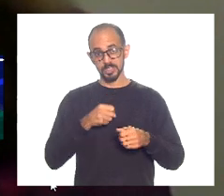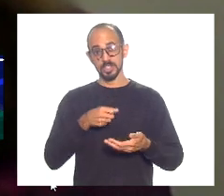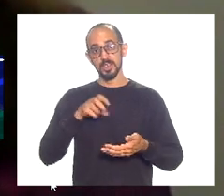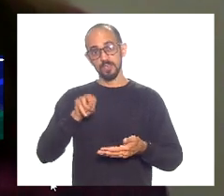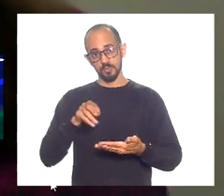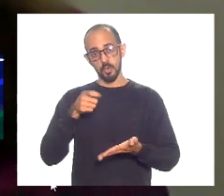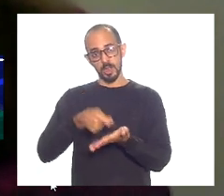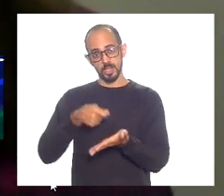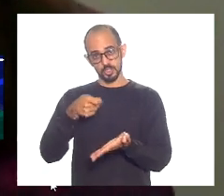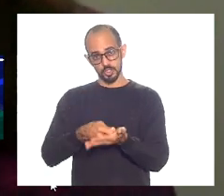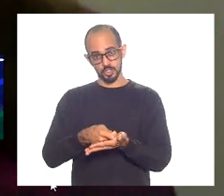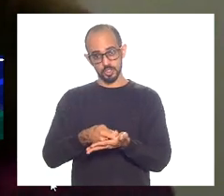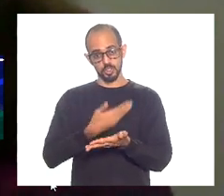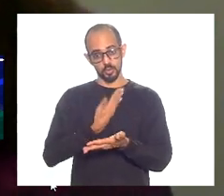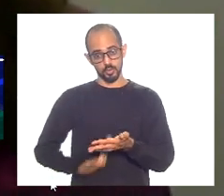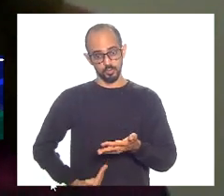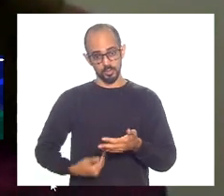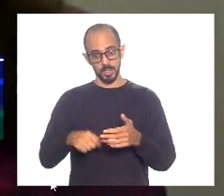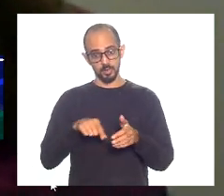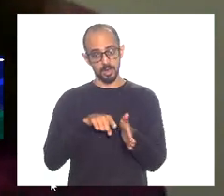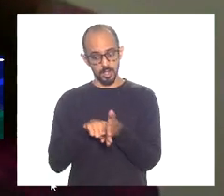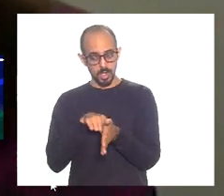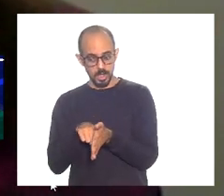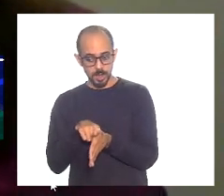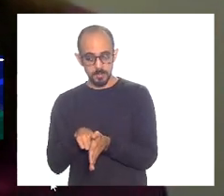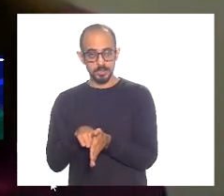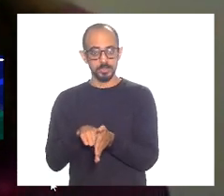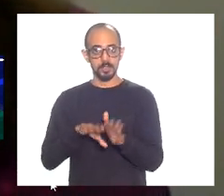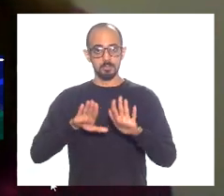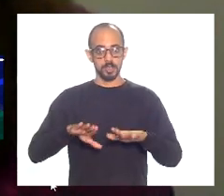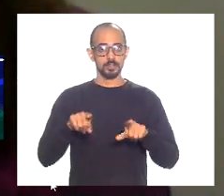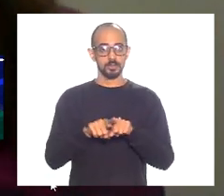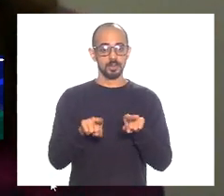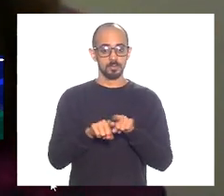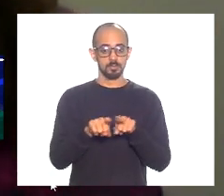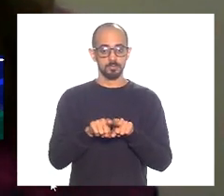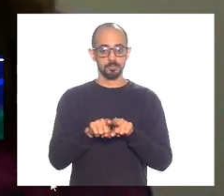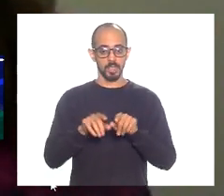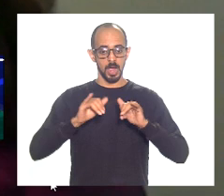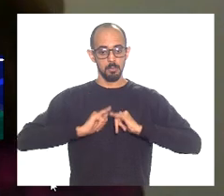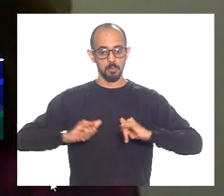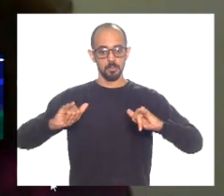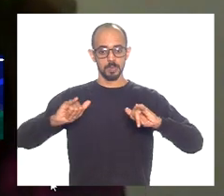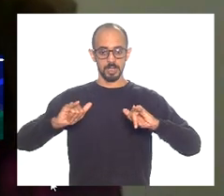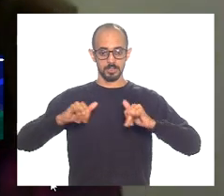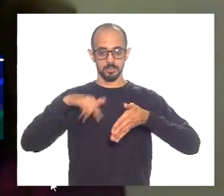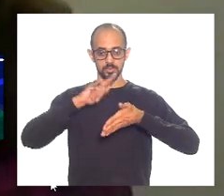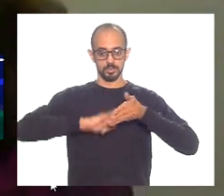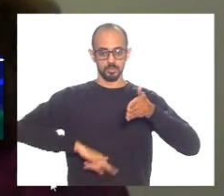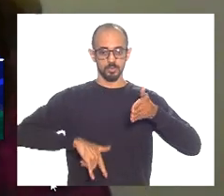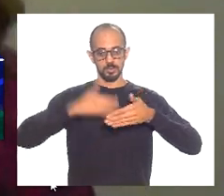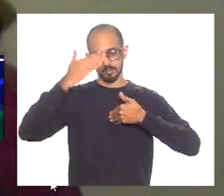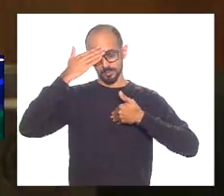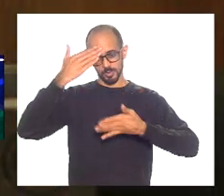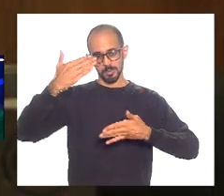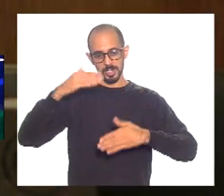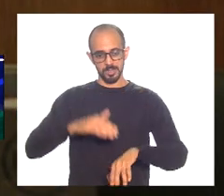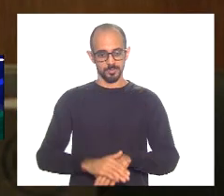e vou cobrar o governo, não só a realização da pesquisa, mas também a publicação desse dossiê. Muito obrigada.